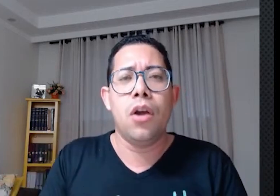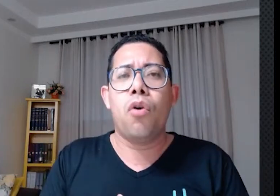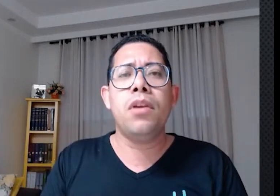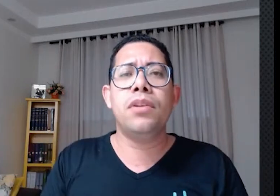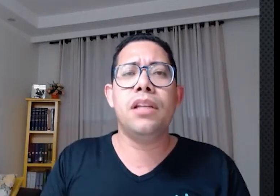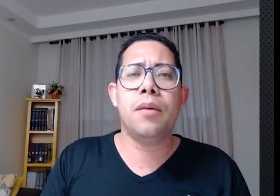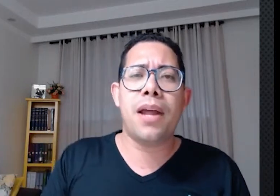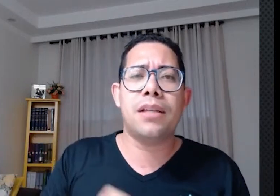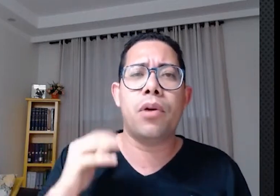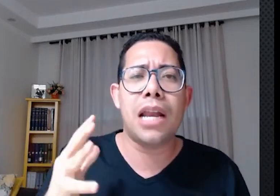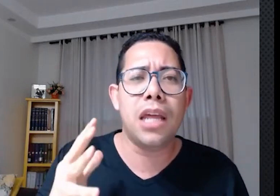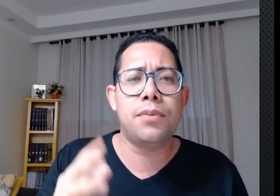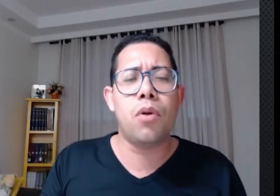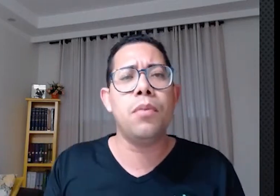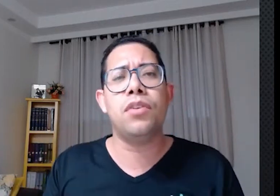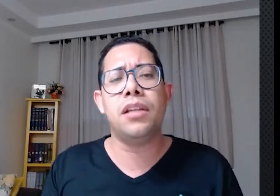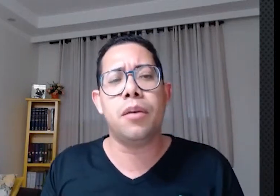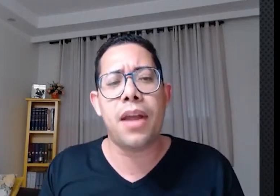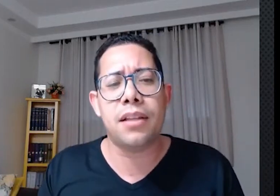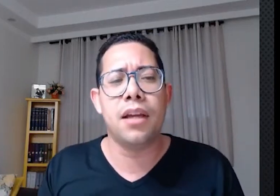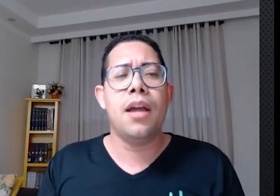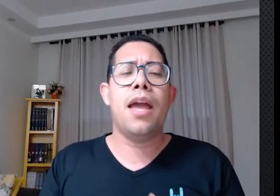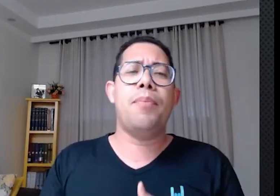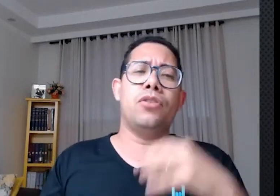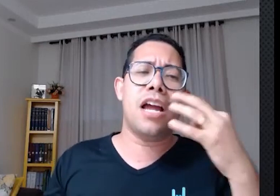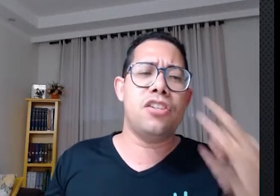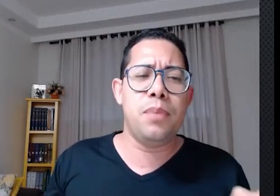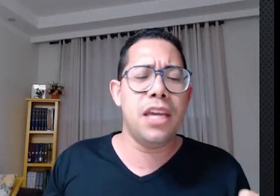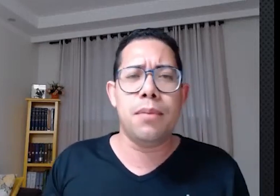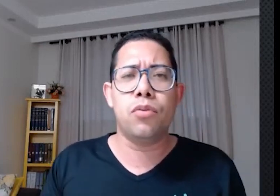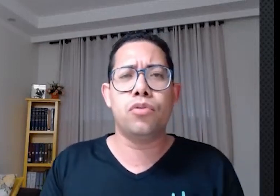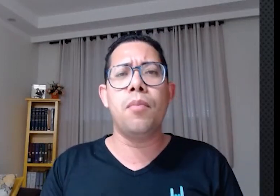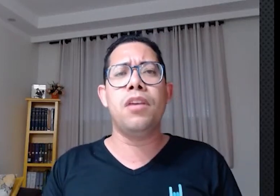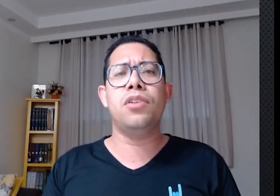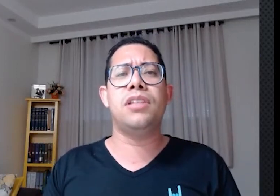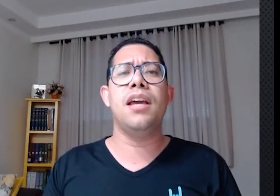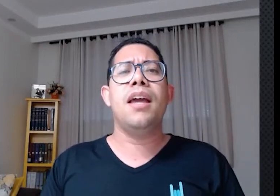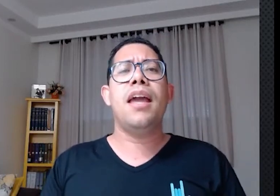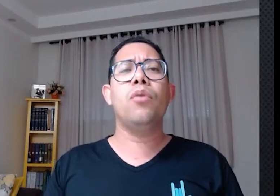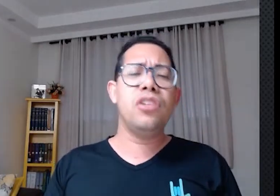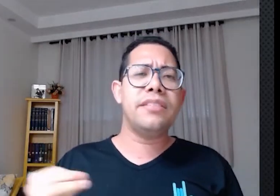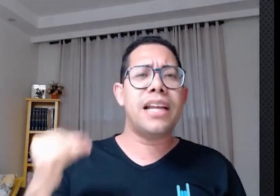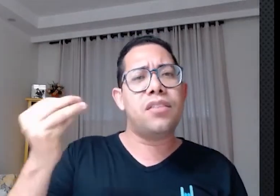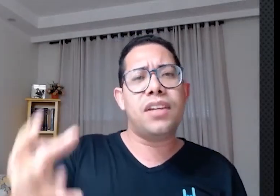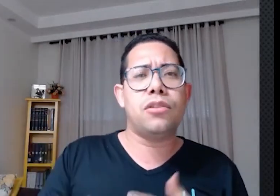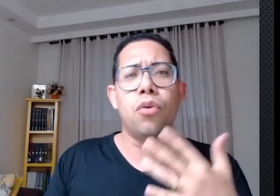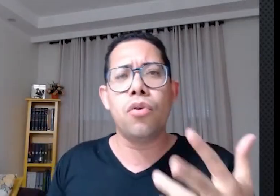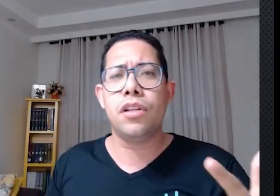prática? Como que você interpreta Apocalipse? Como que você interpreta personagens bíblicos? Como que você